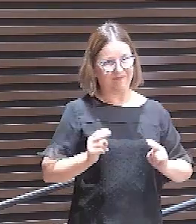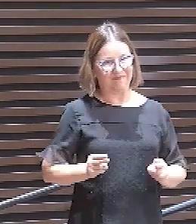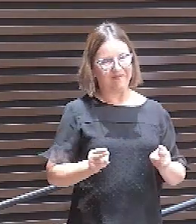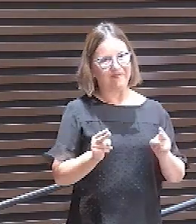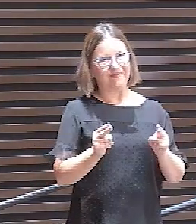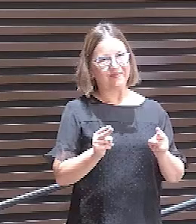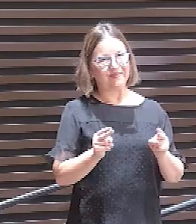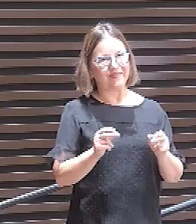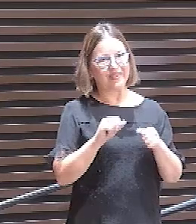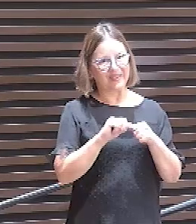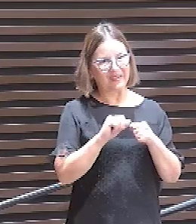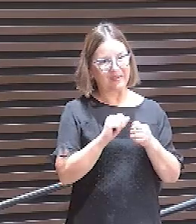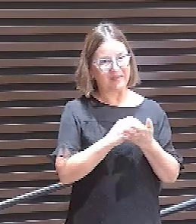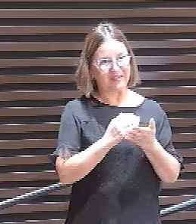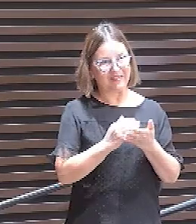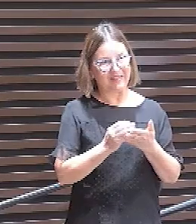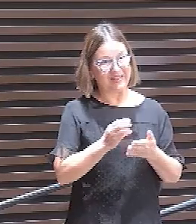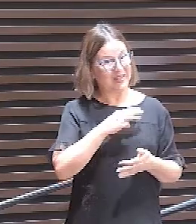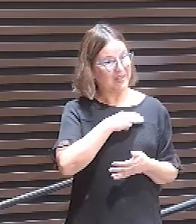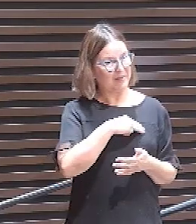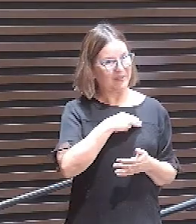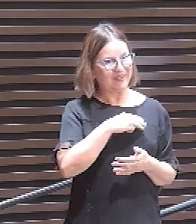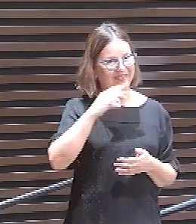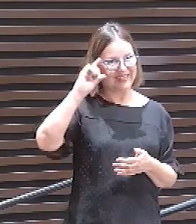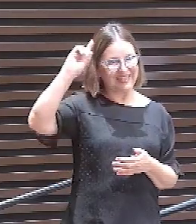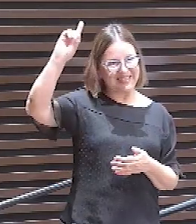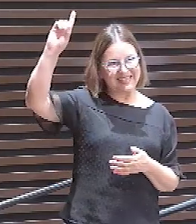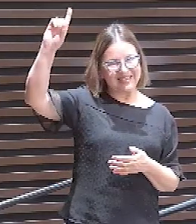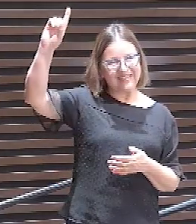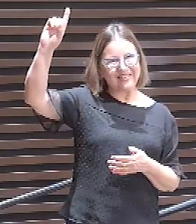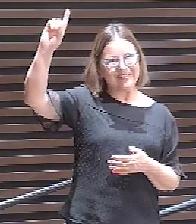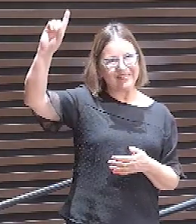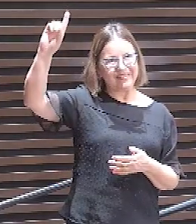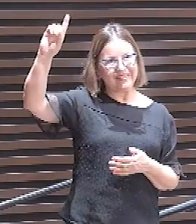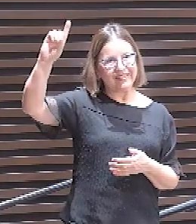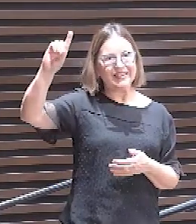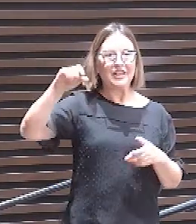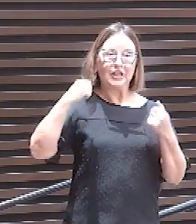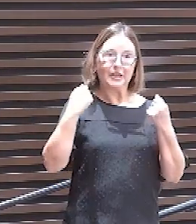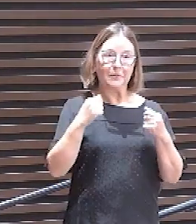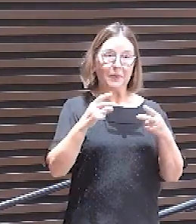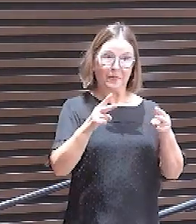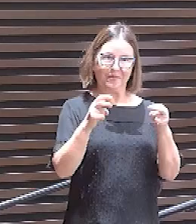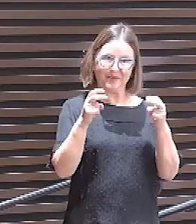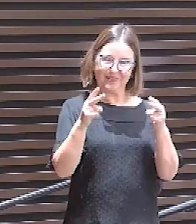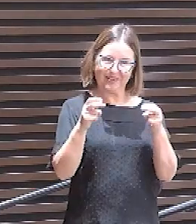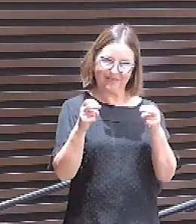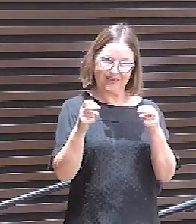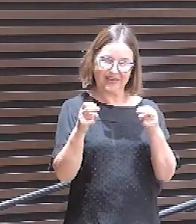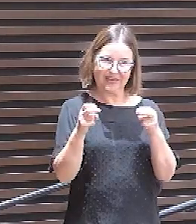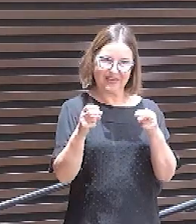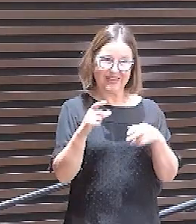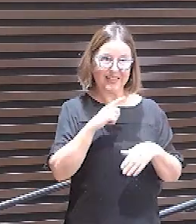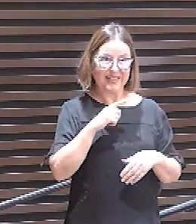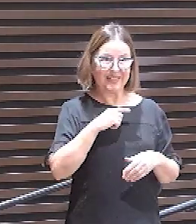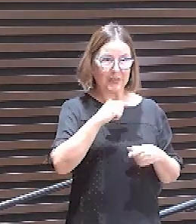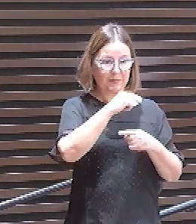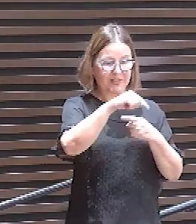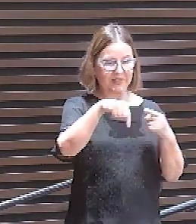na participação da missão de Deus. E é preciso observar que há uma